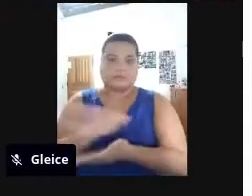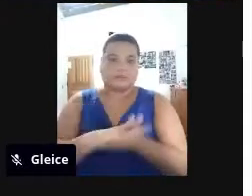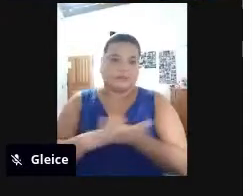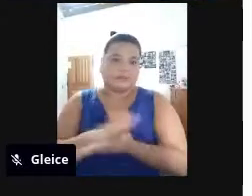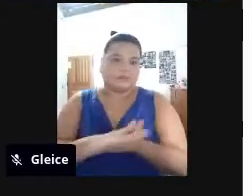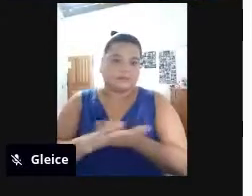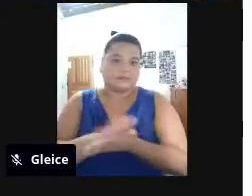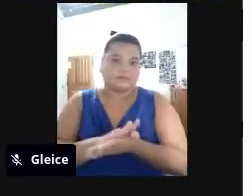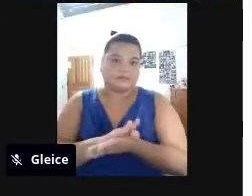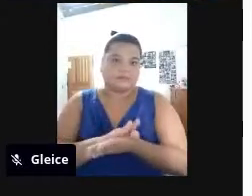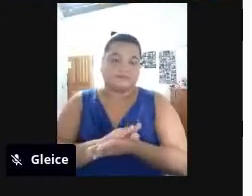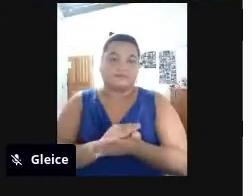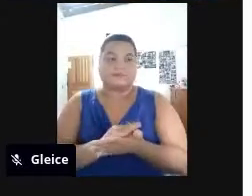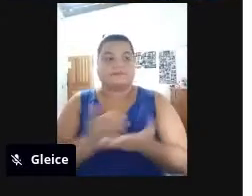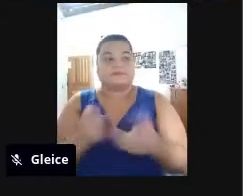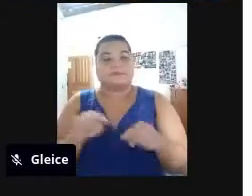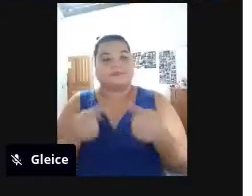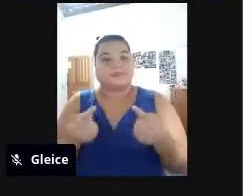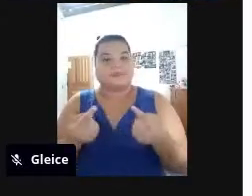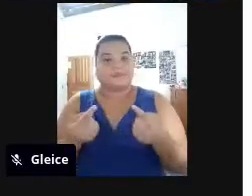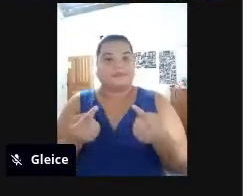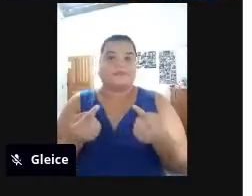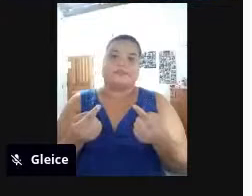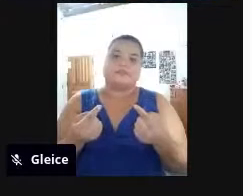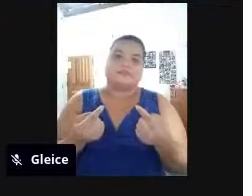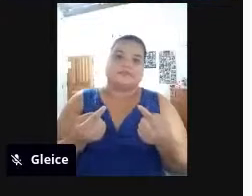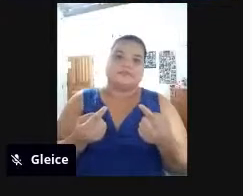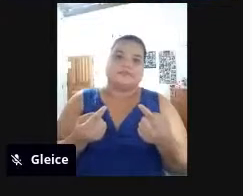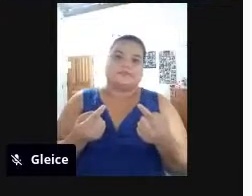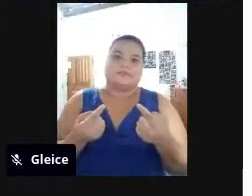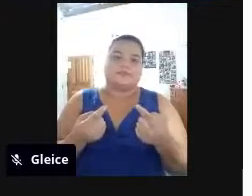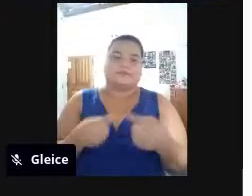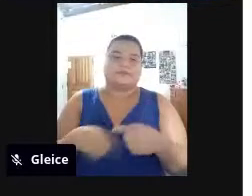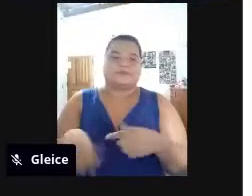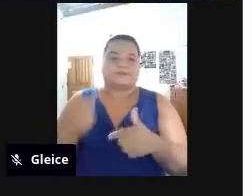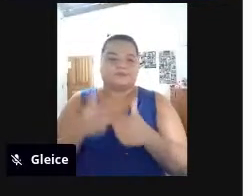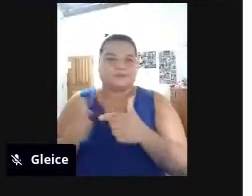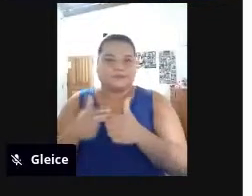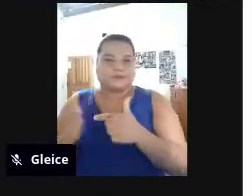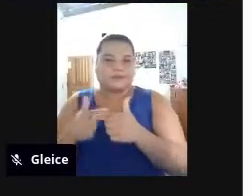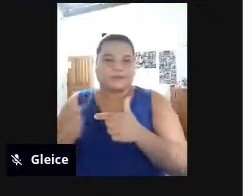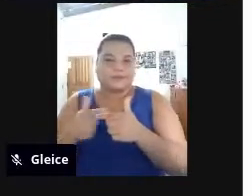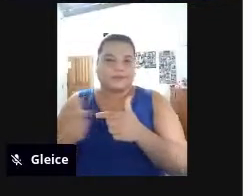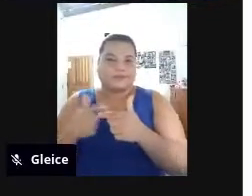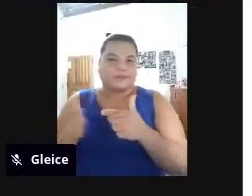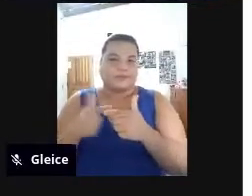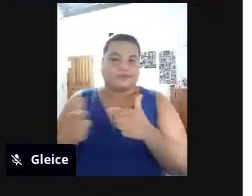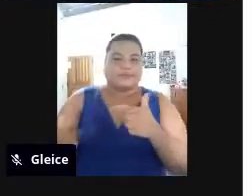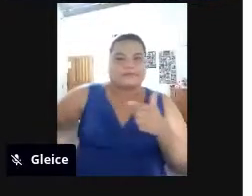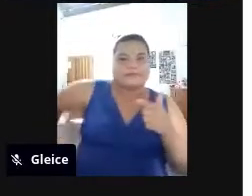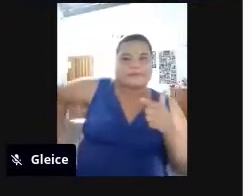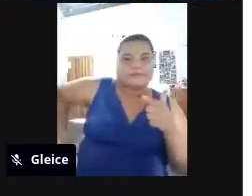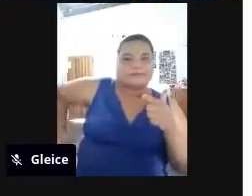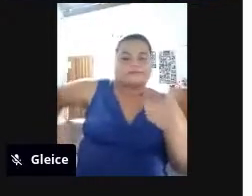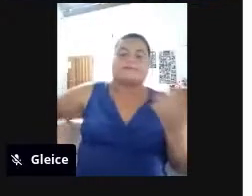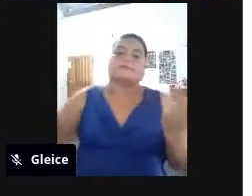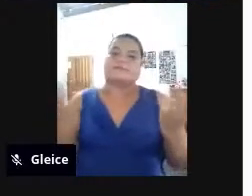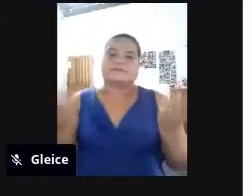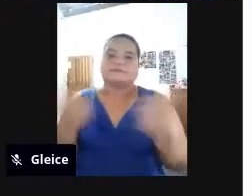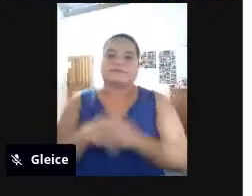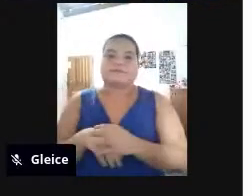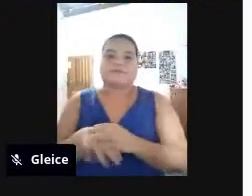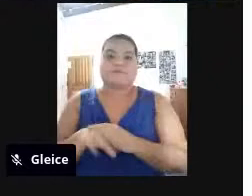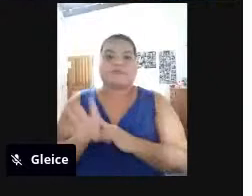um aumento, uma possível sobrecarga renal totalmente desnecessária. Então, pensando em hipertrofia, gente,